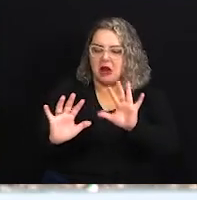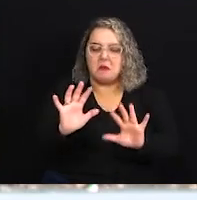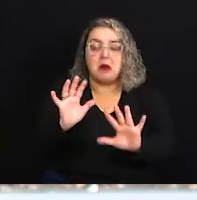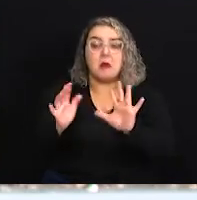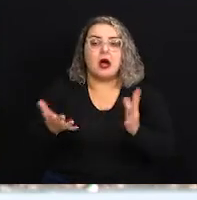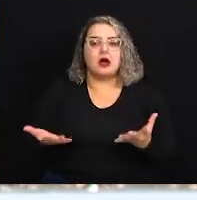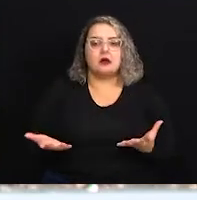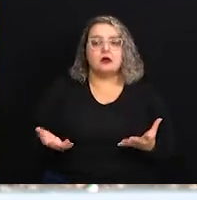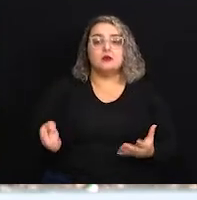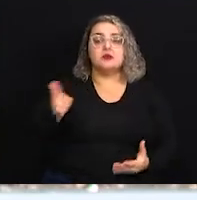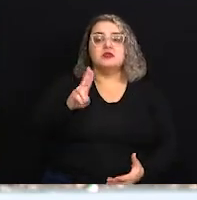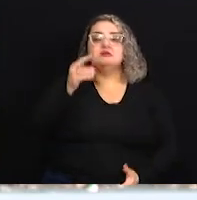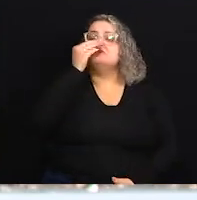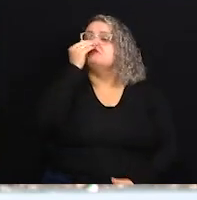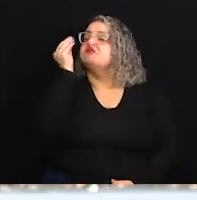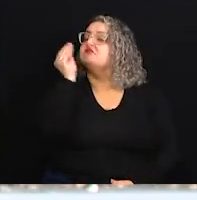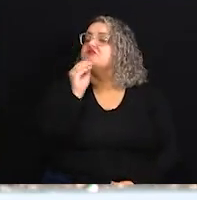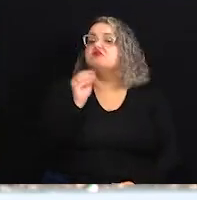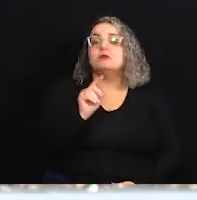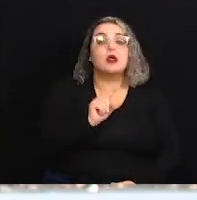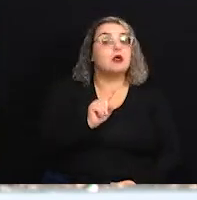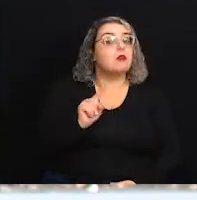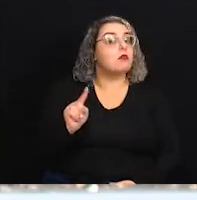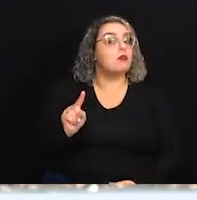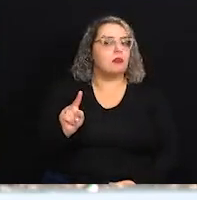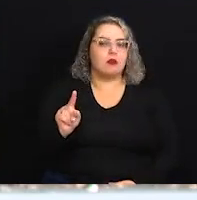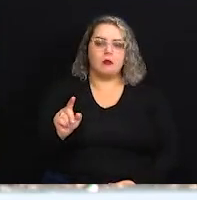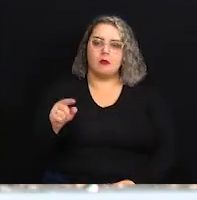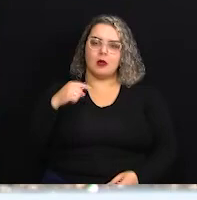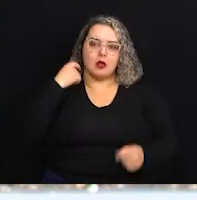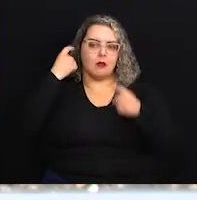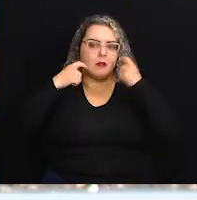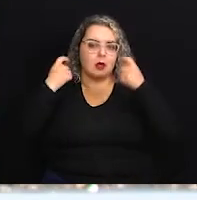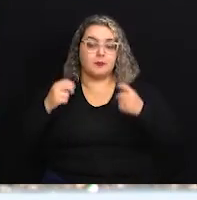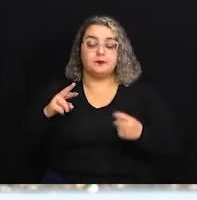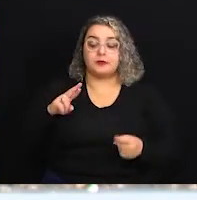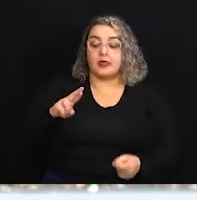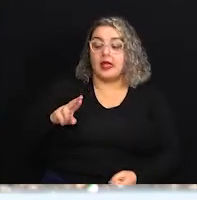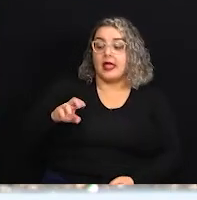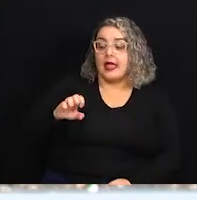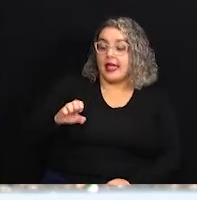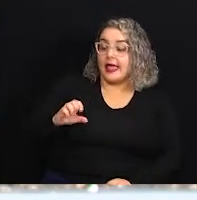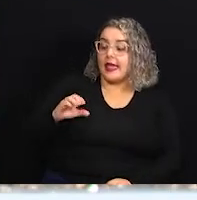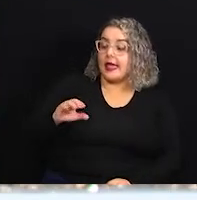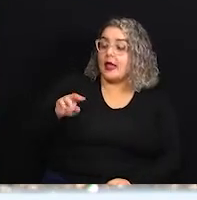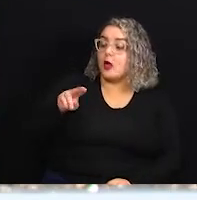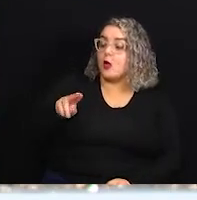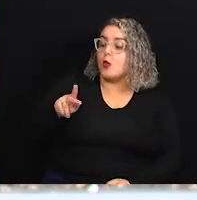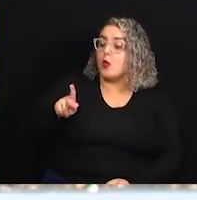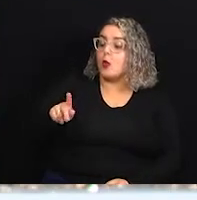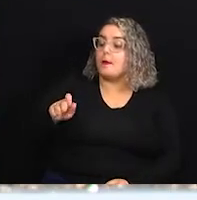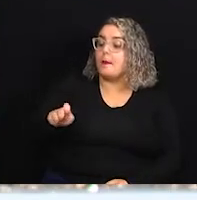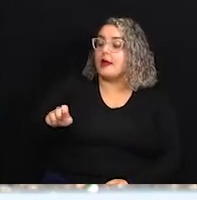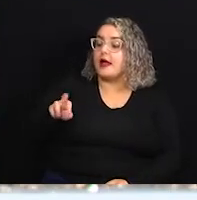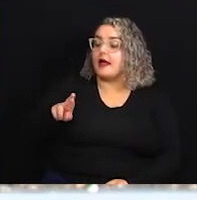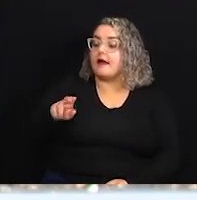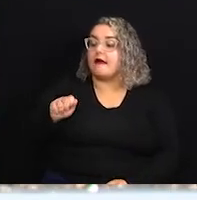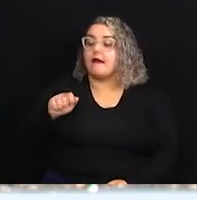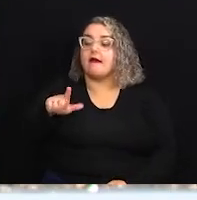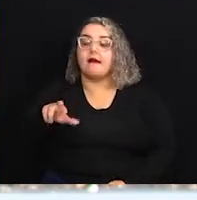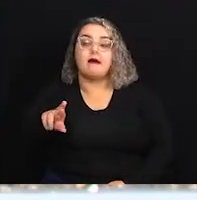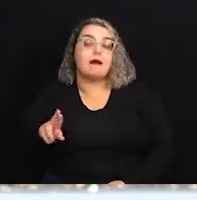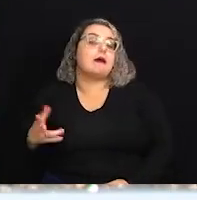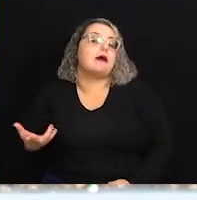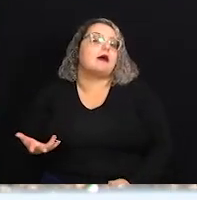descarta. Nós não estamos preocupados em recuperar determinadas mercadorias. Então,